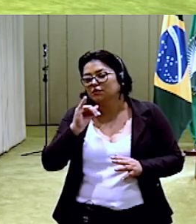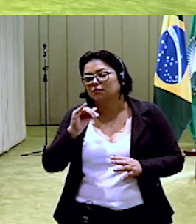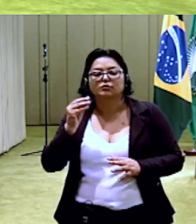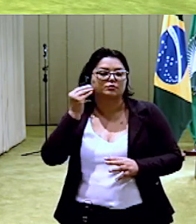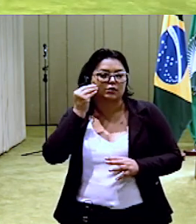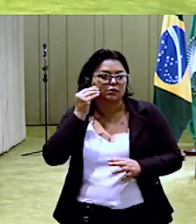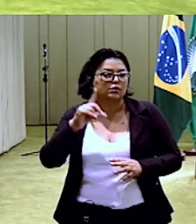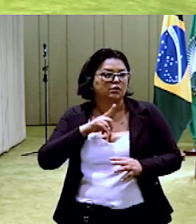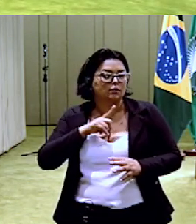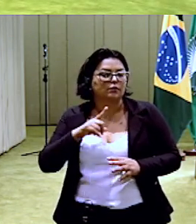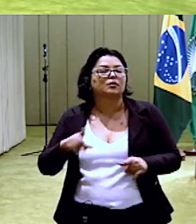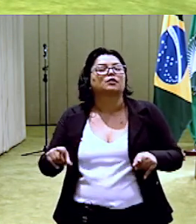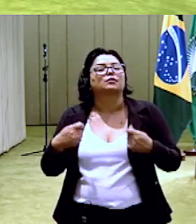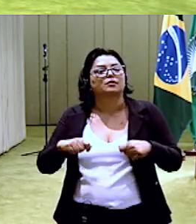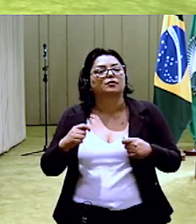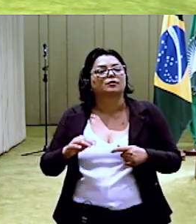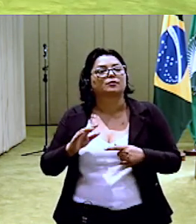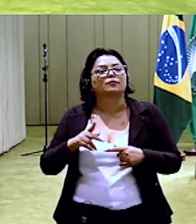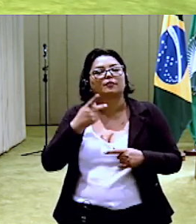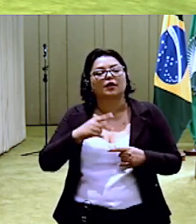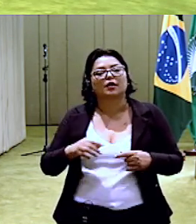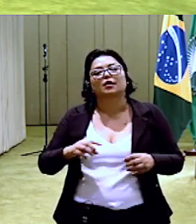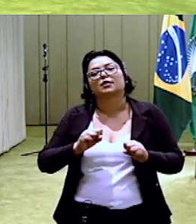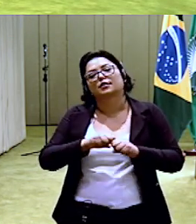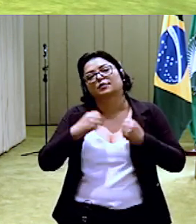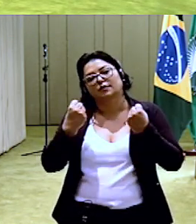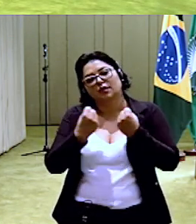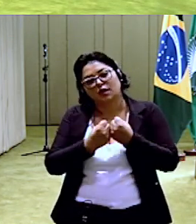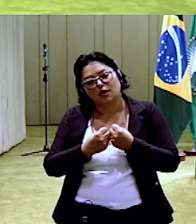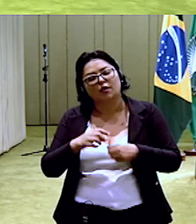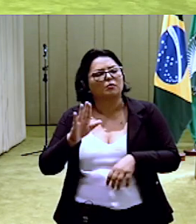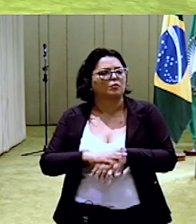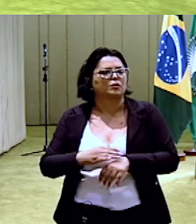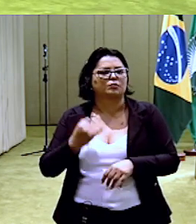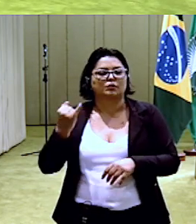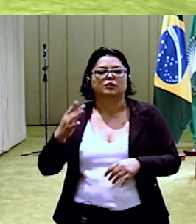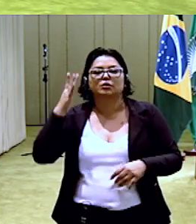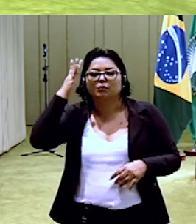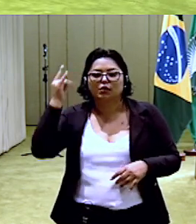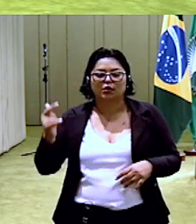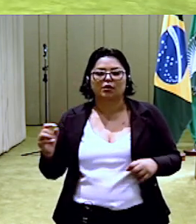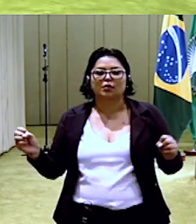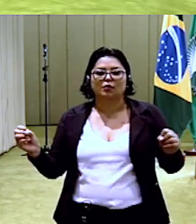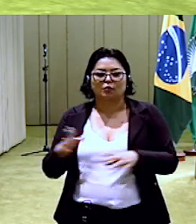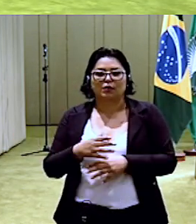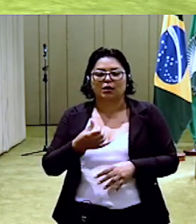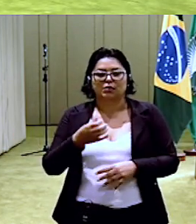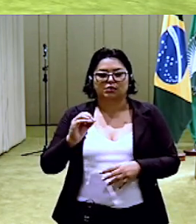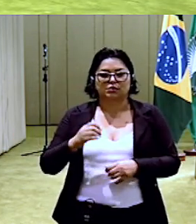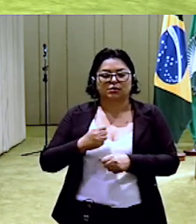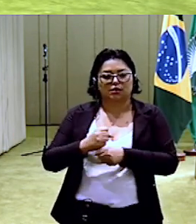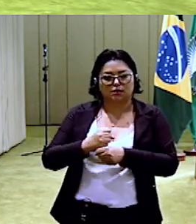concretos, também salientar que esse webinar vem num momento extremamente importante. Amanhã completará